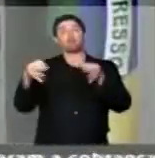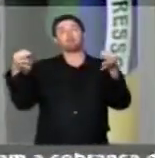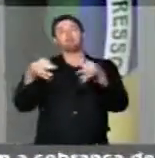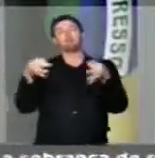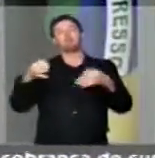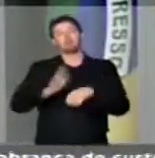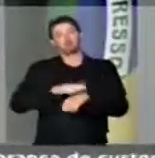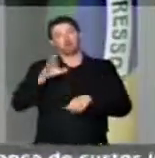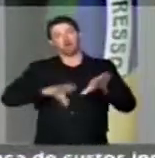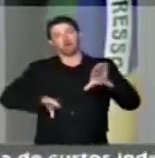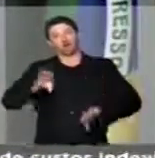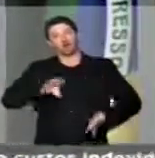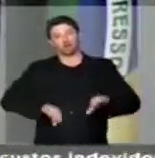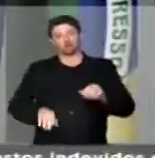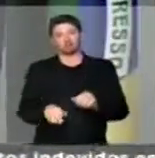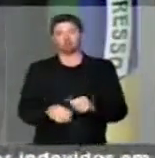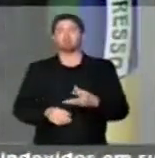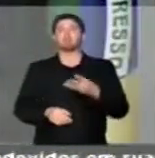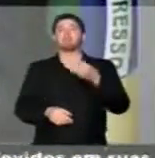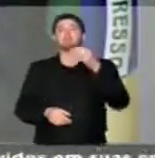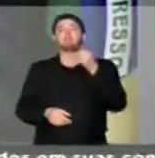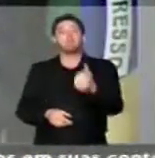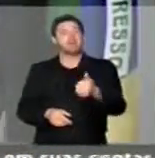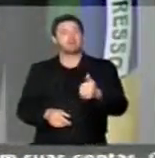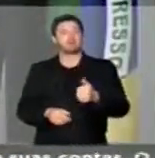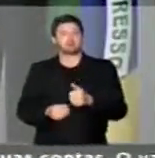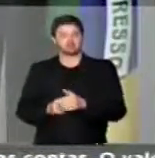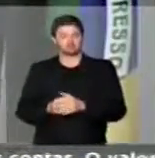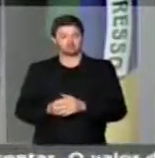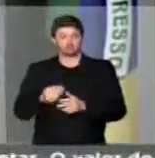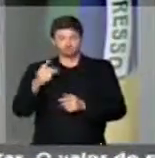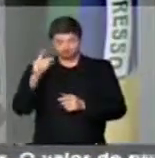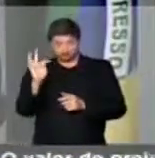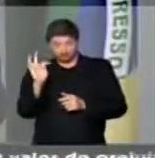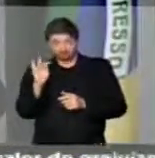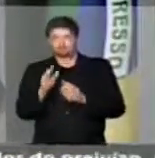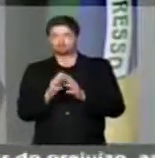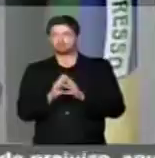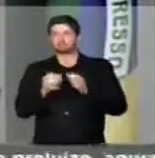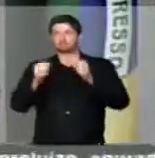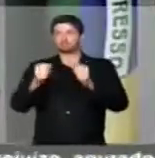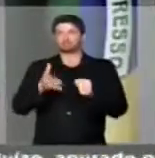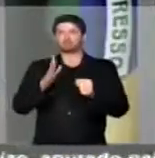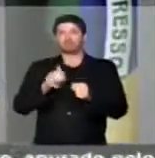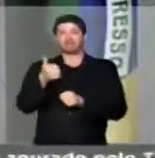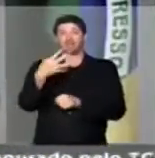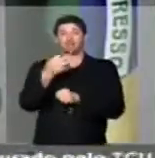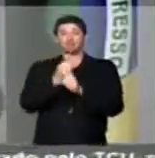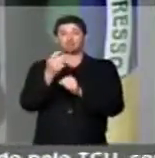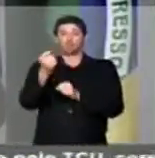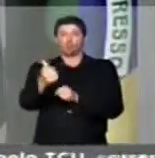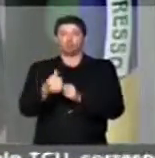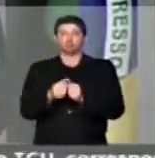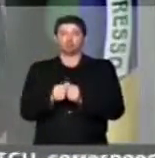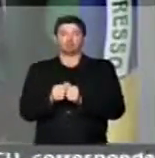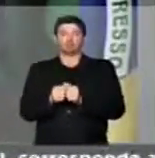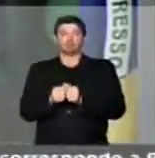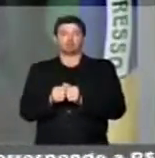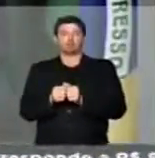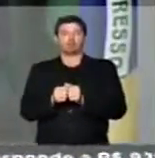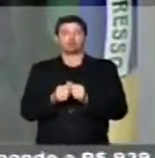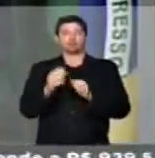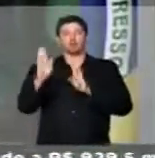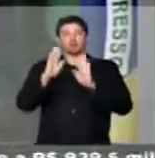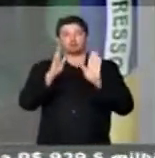e aperfeiçoou muito bem. O PT está no poder há quase 14 anos, e durante